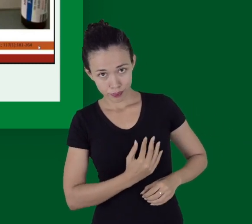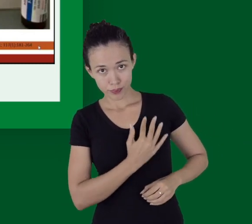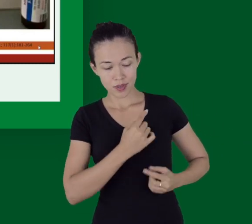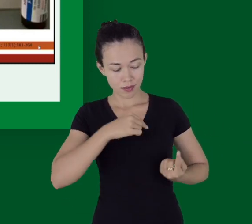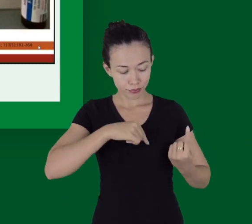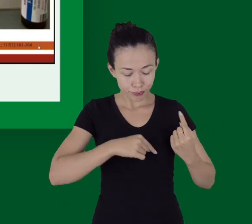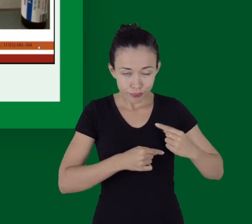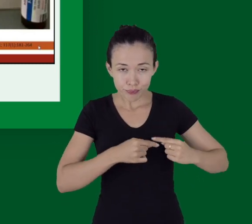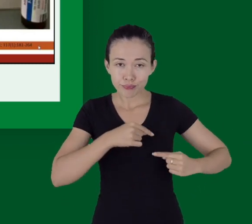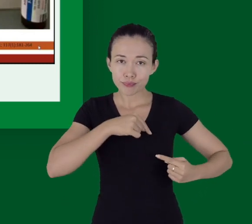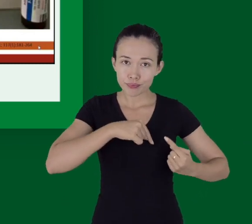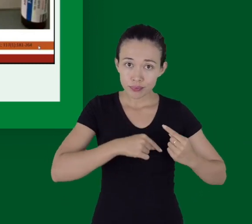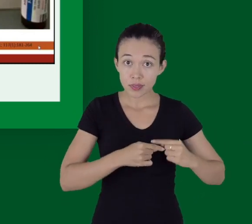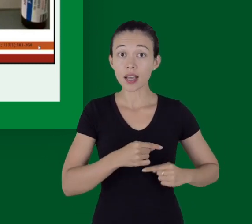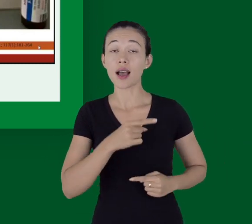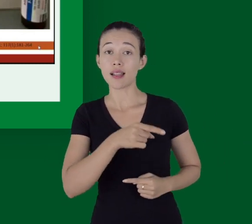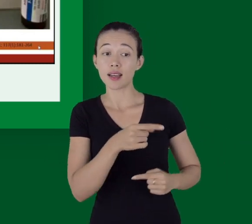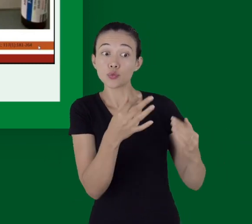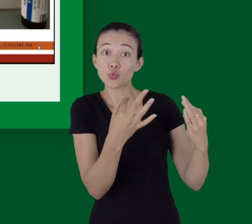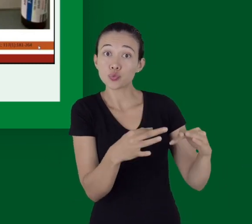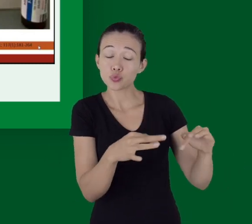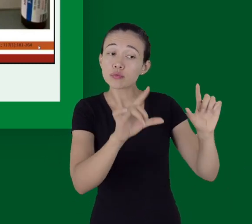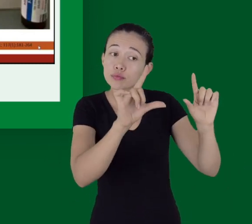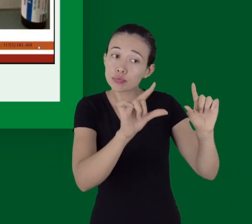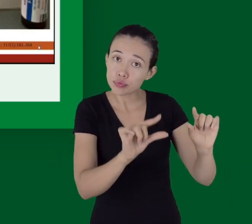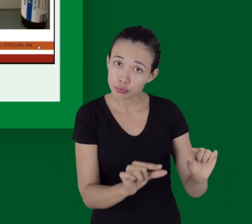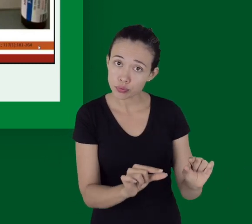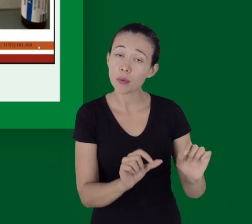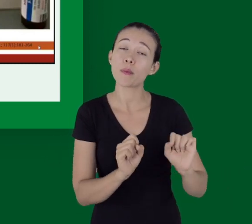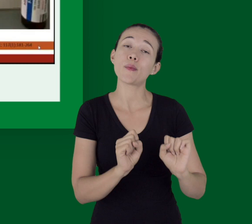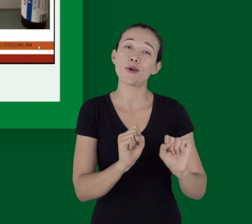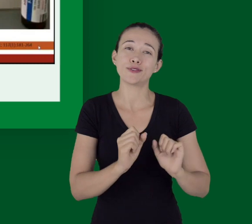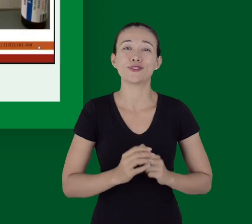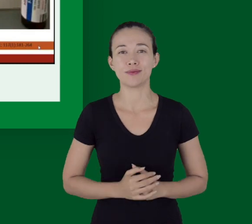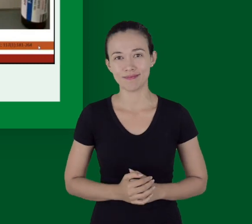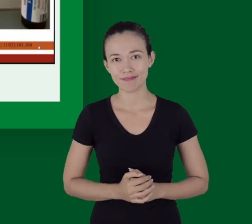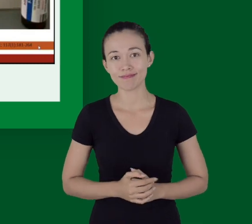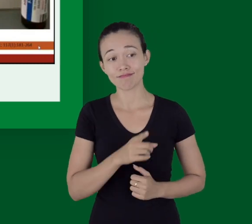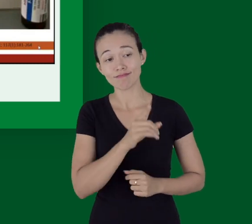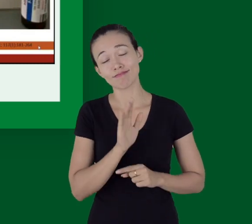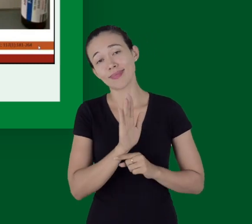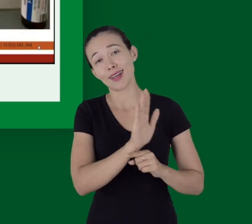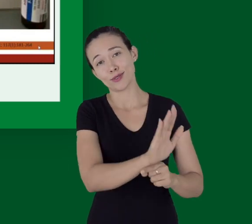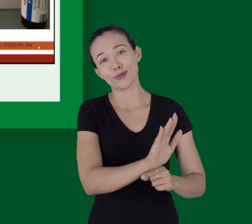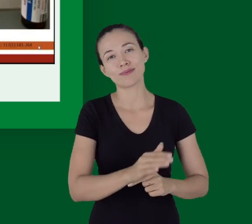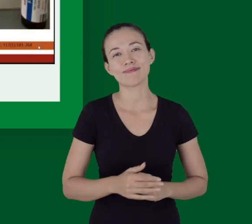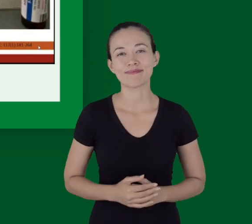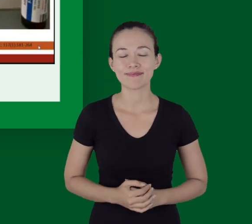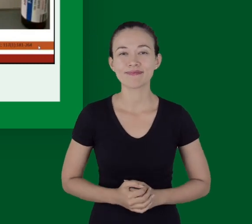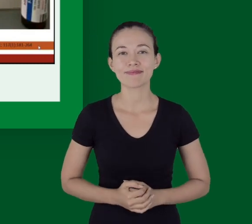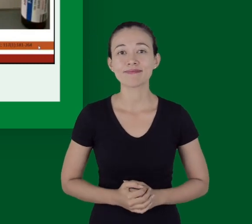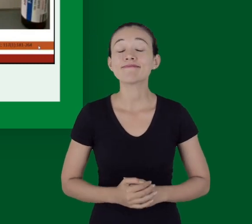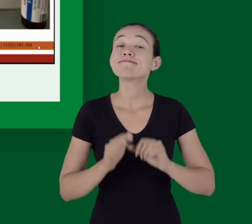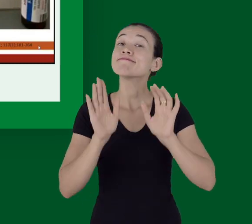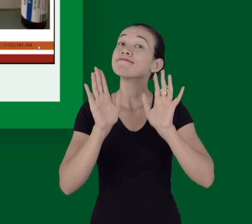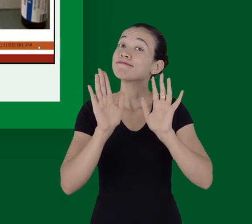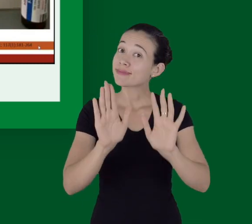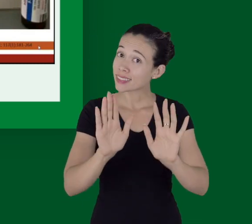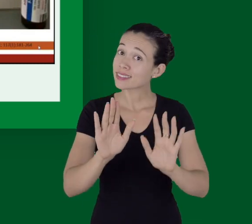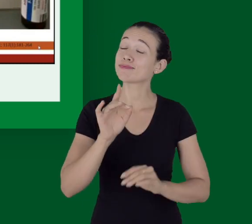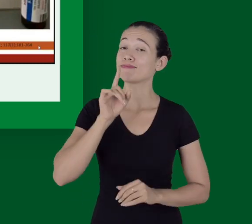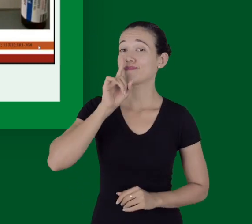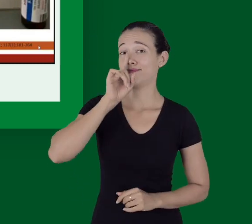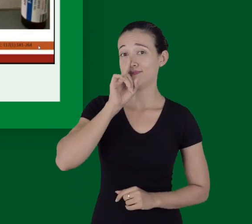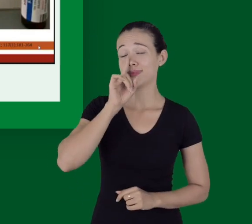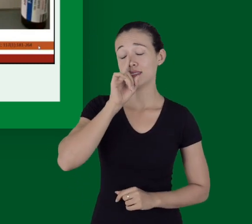irrigar aquele músculo e a dor pode até melhorar. Então, o nitrato é feito para melhorar a dor e fazer essa vasodilatação, enquanto